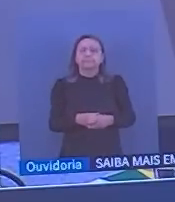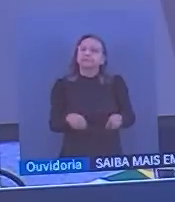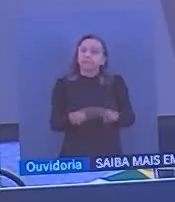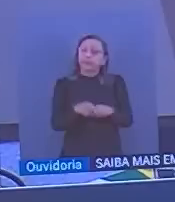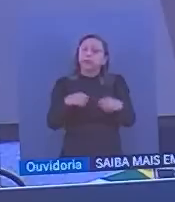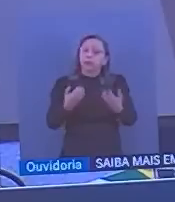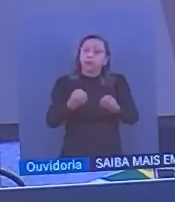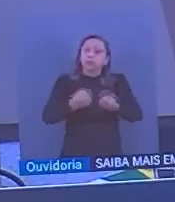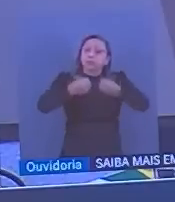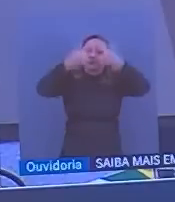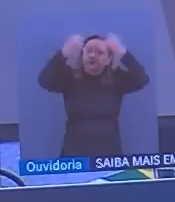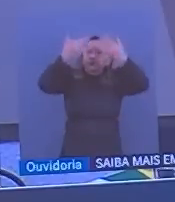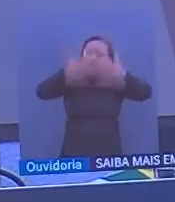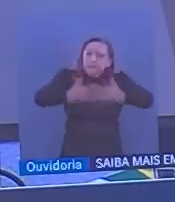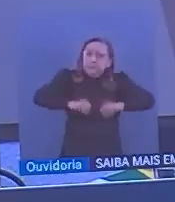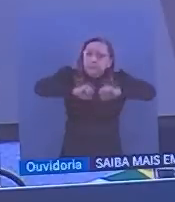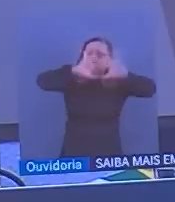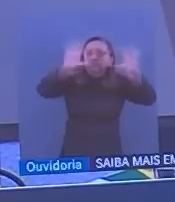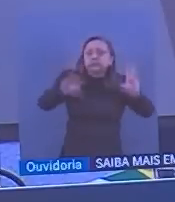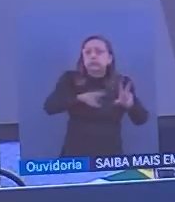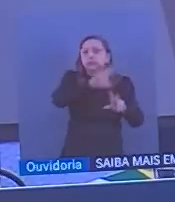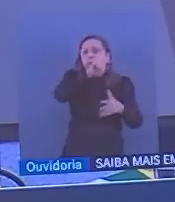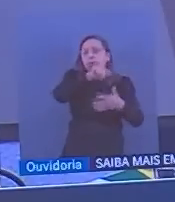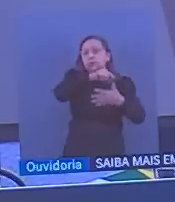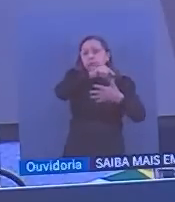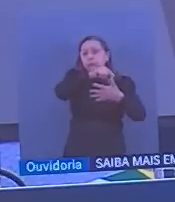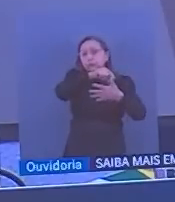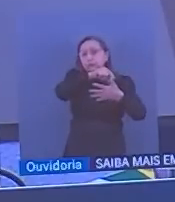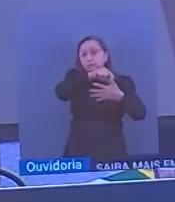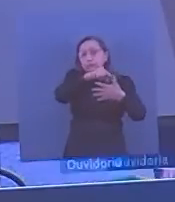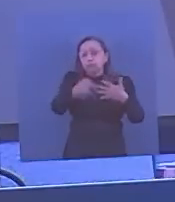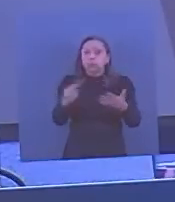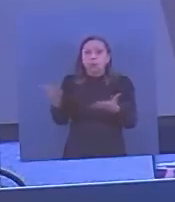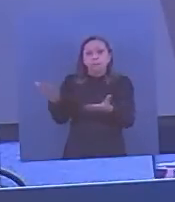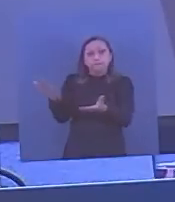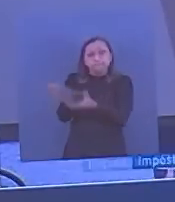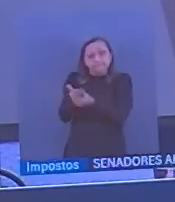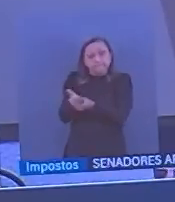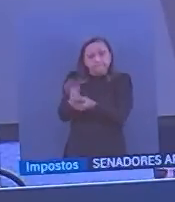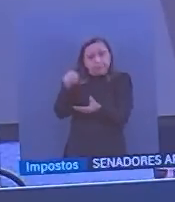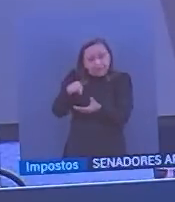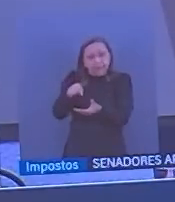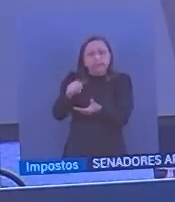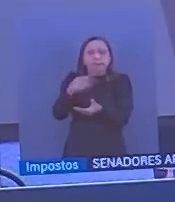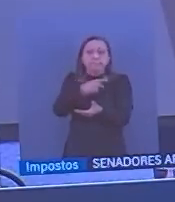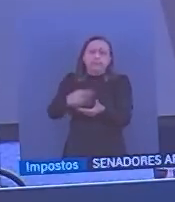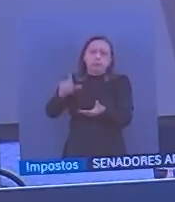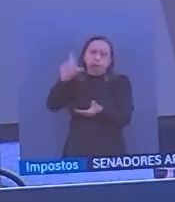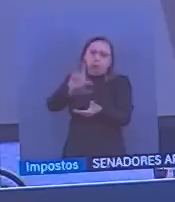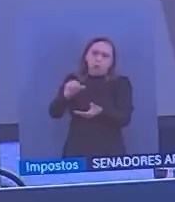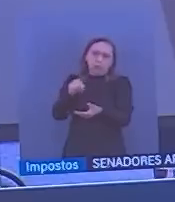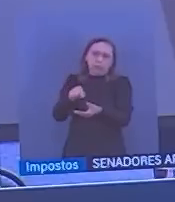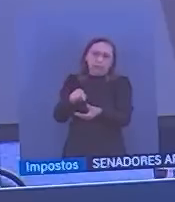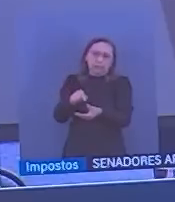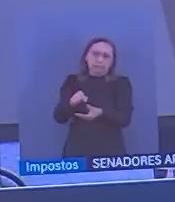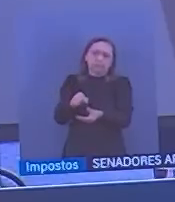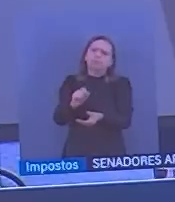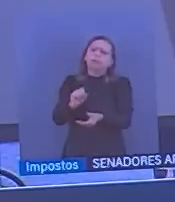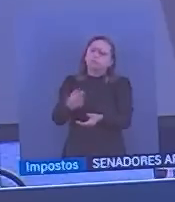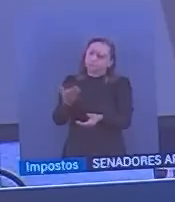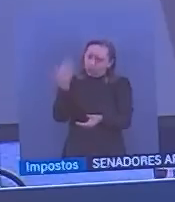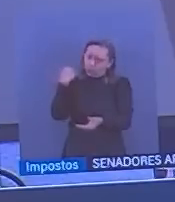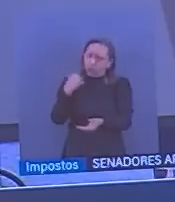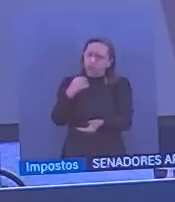mais consequencialistas. É uma linha do direito que pensa o seguinte, qual a consequência dessa minha técnica? Ah, é